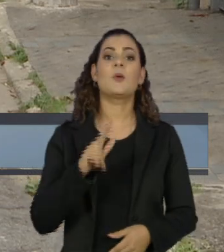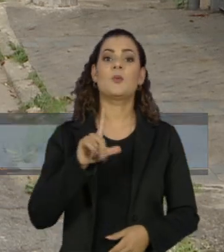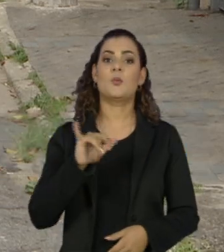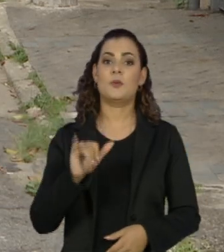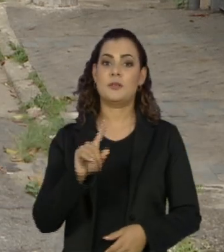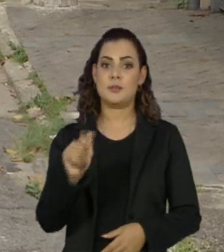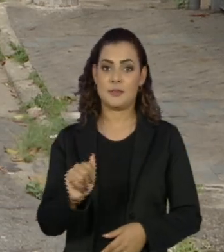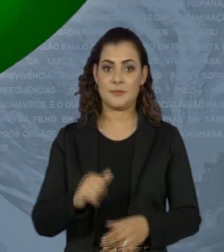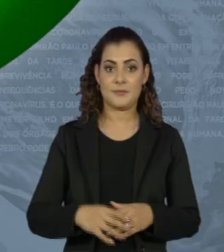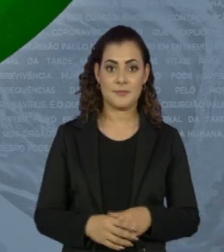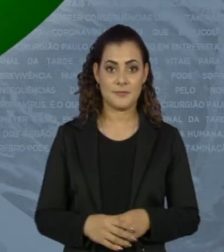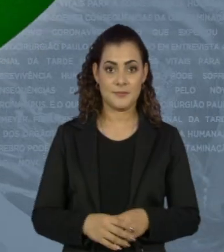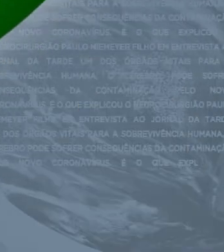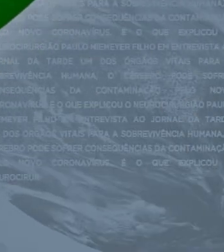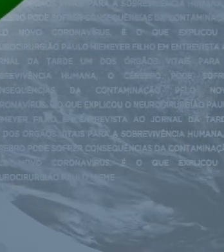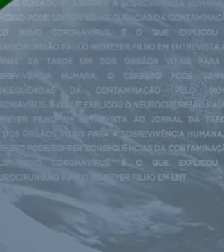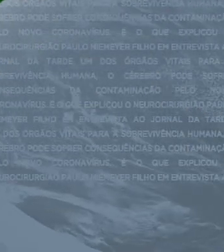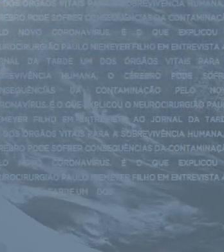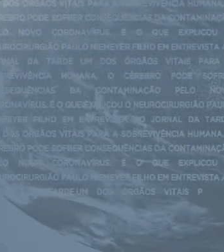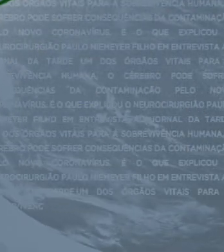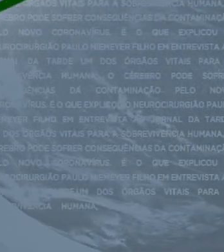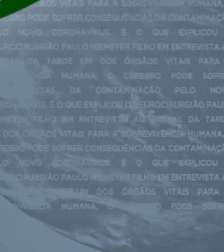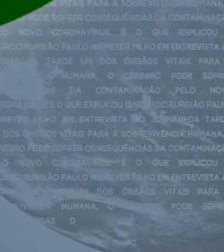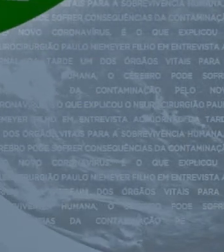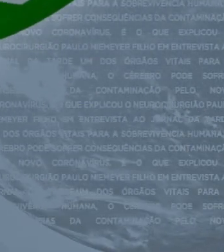Luiza Moraes e